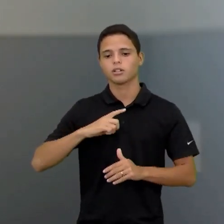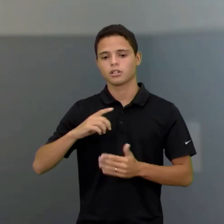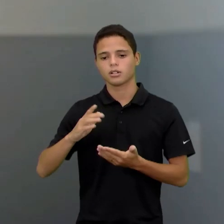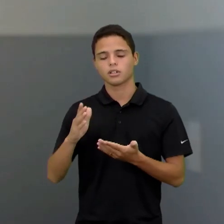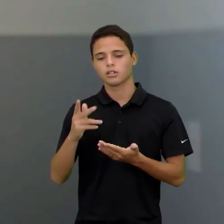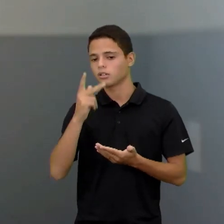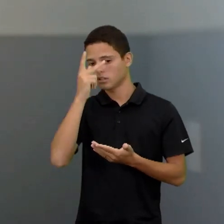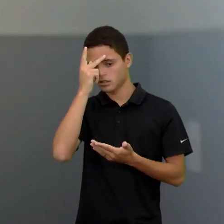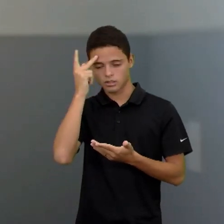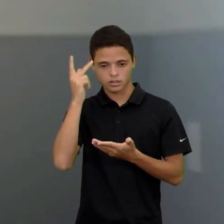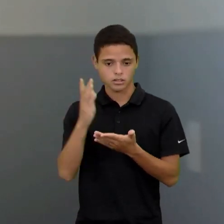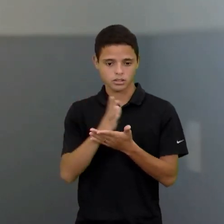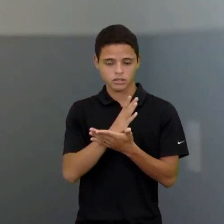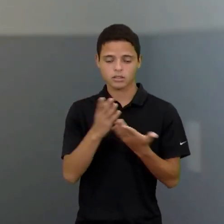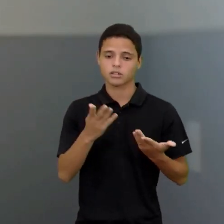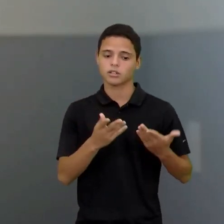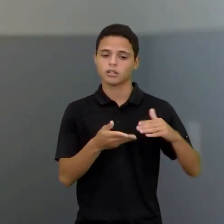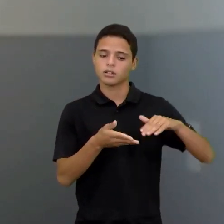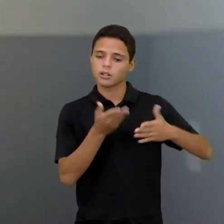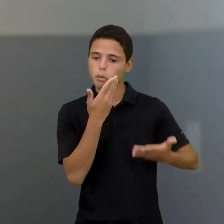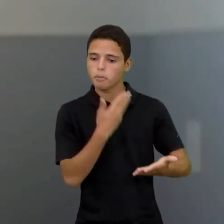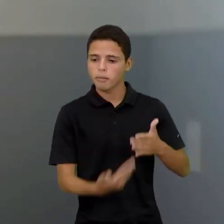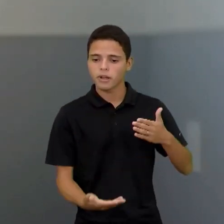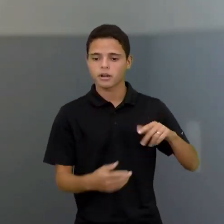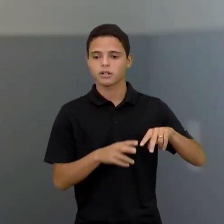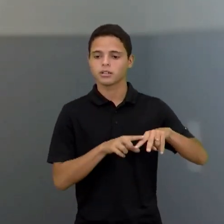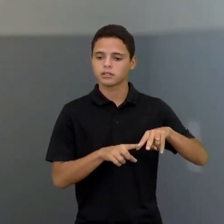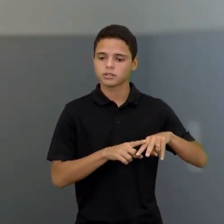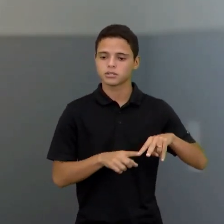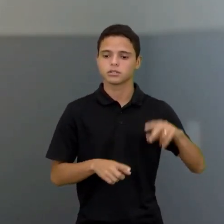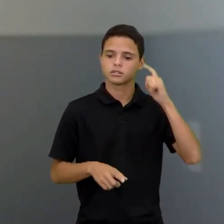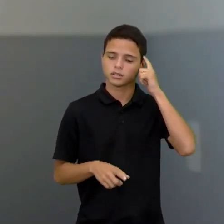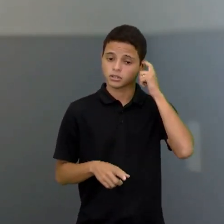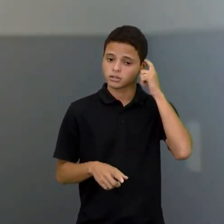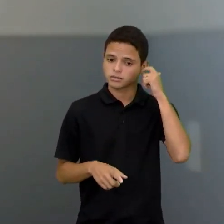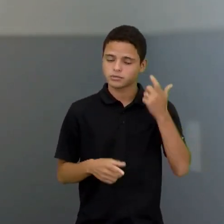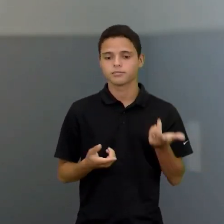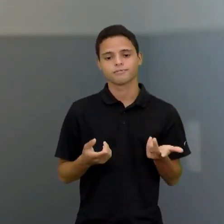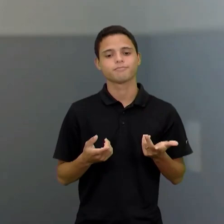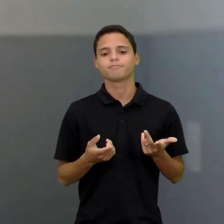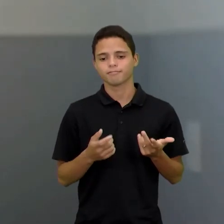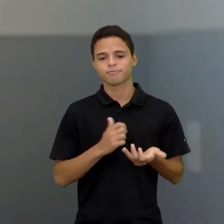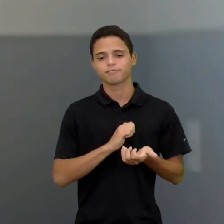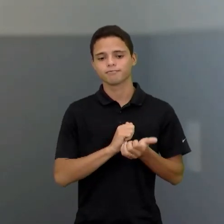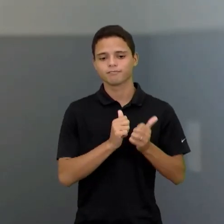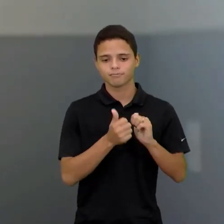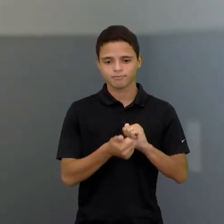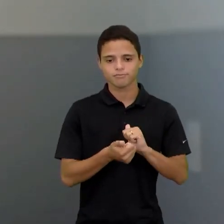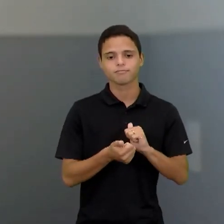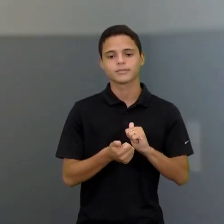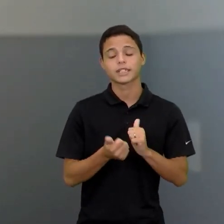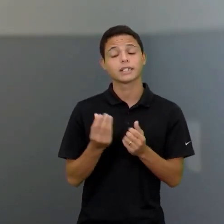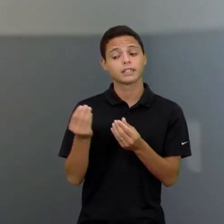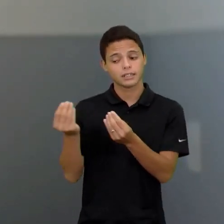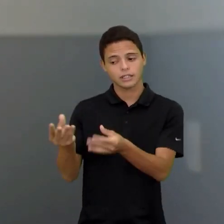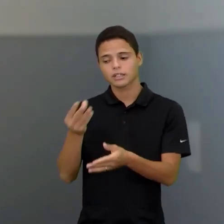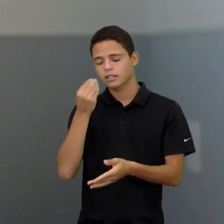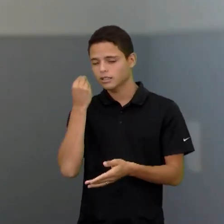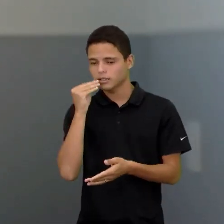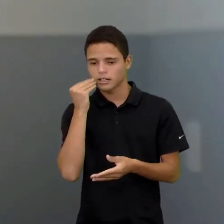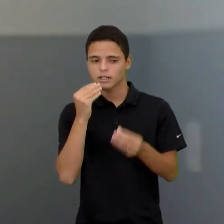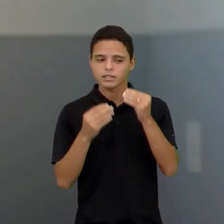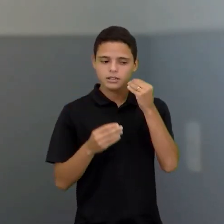tem pessoas com lesões traumáticas. Então, é um esporte que, assim, dá oportunidade para